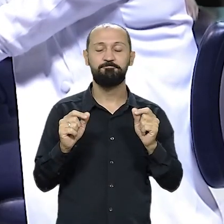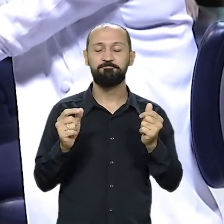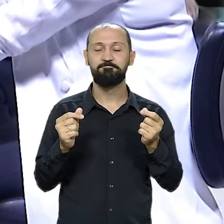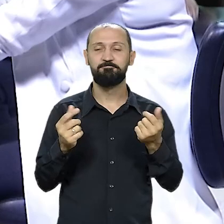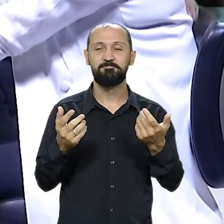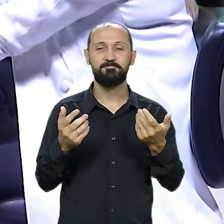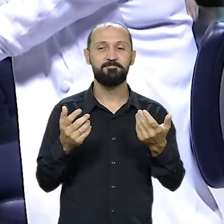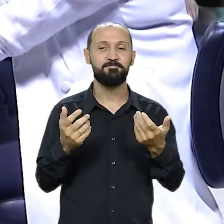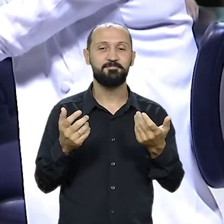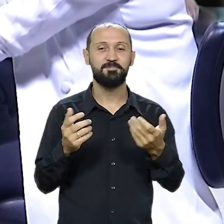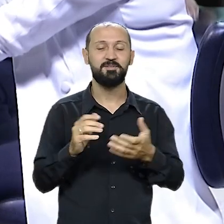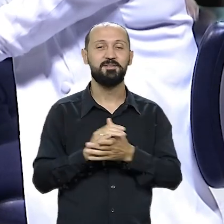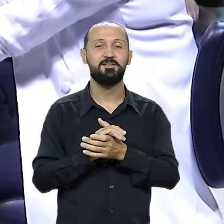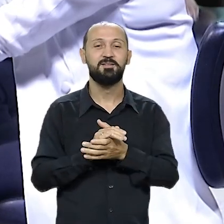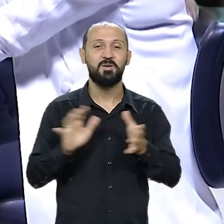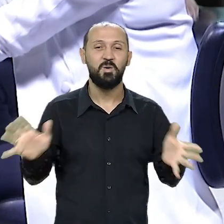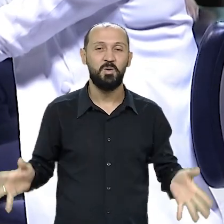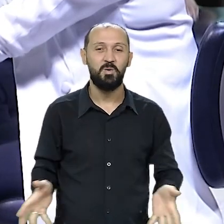ambiente que